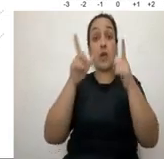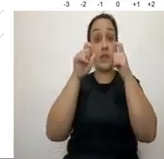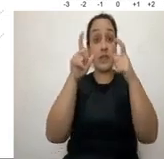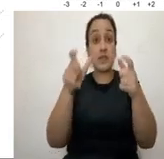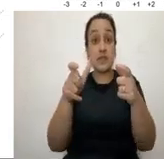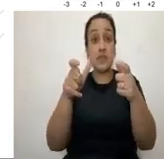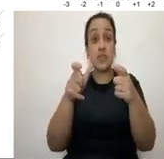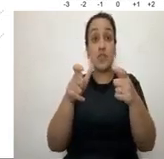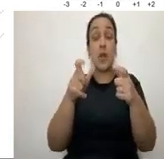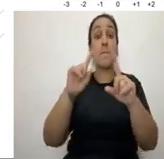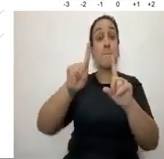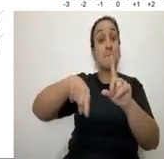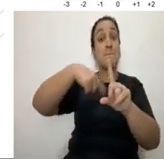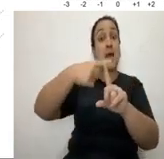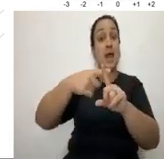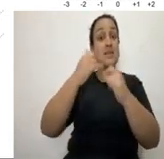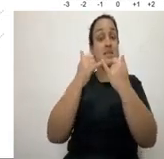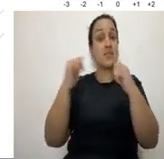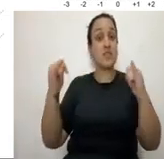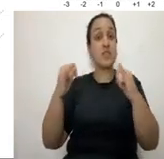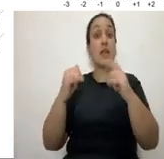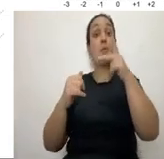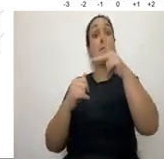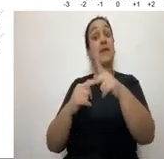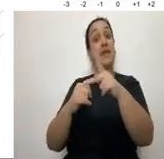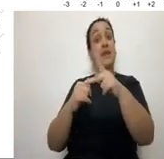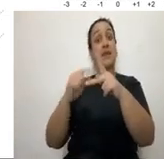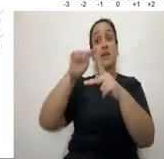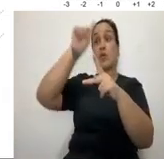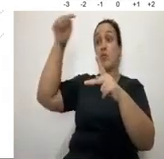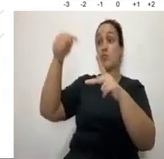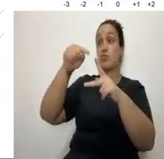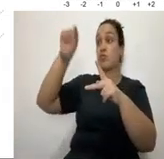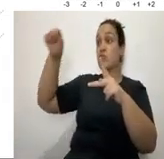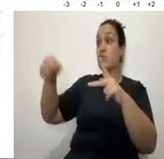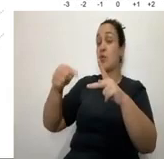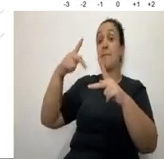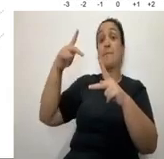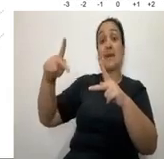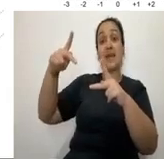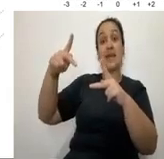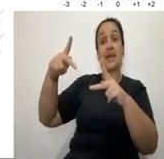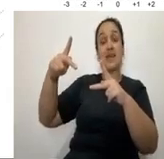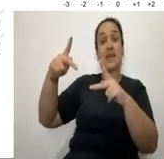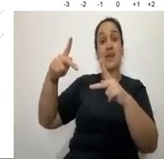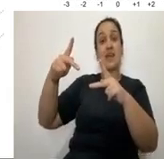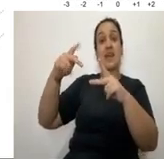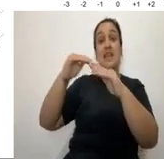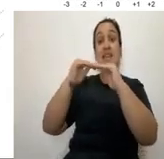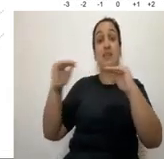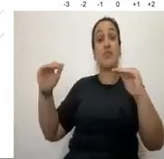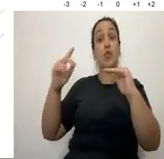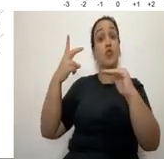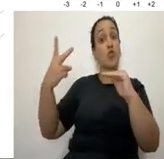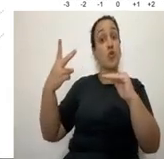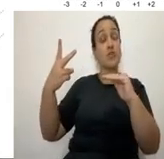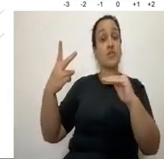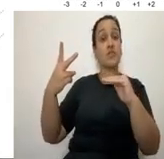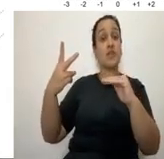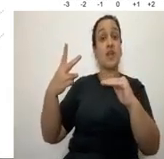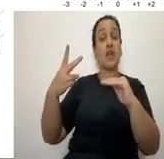é interessante, ó. O elétron mais energético está no subnível P, no nível 2.